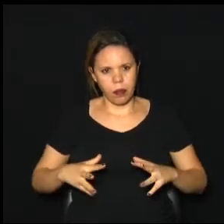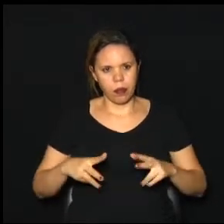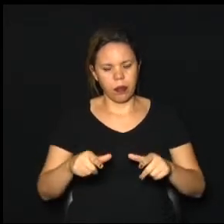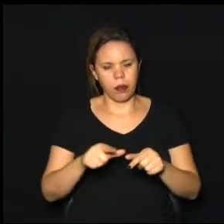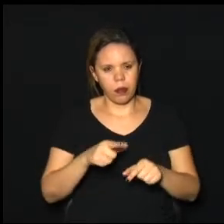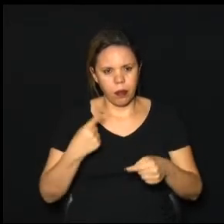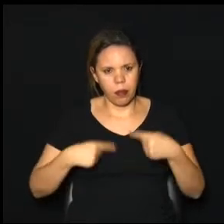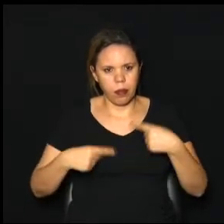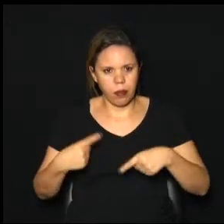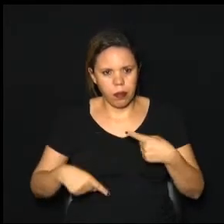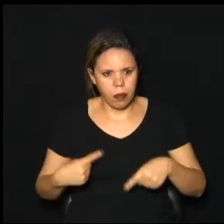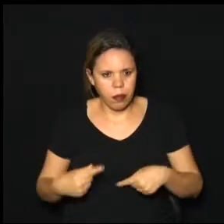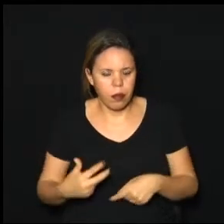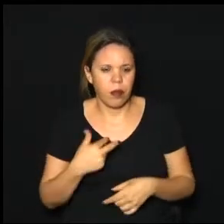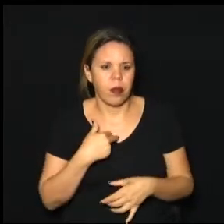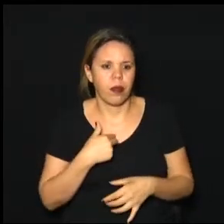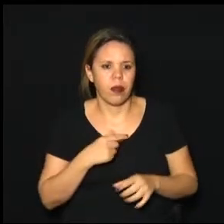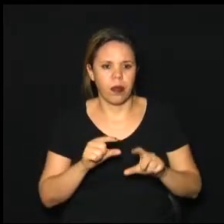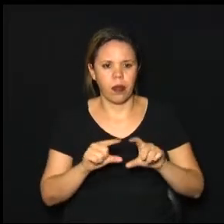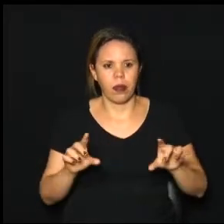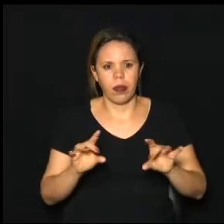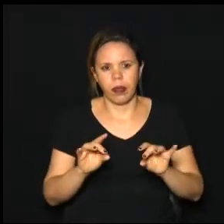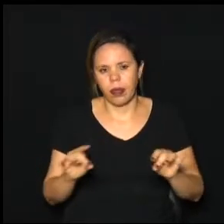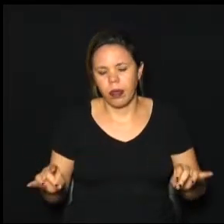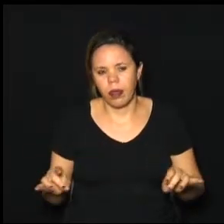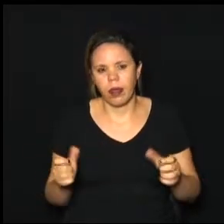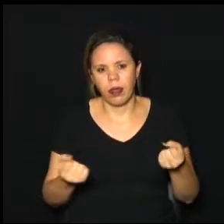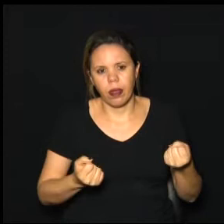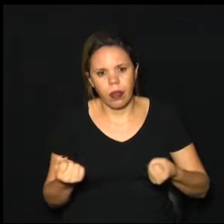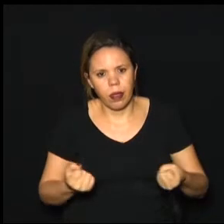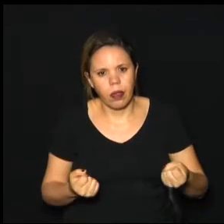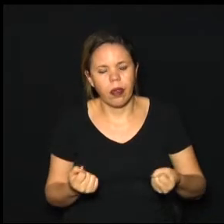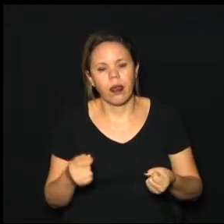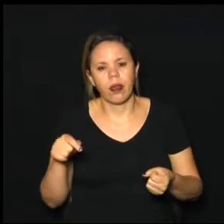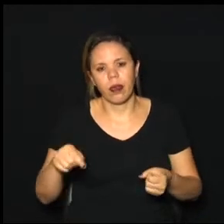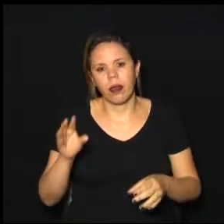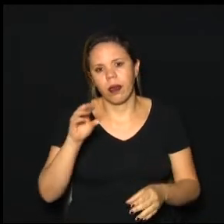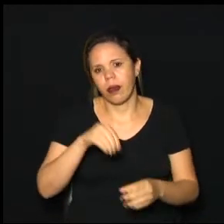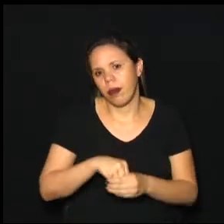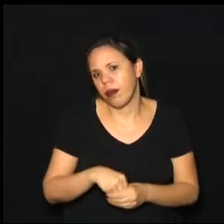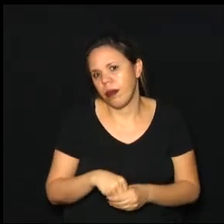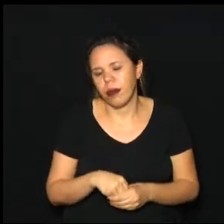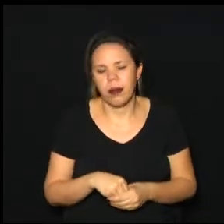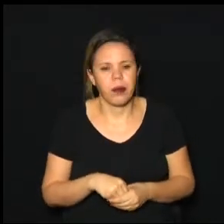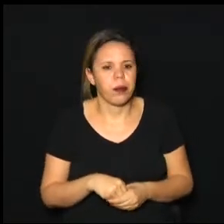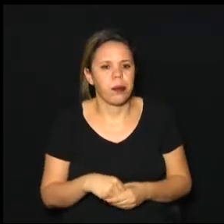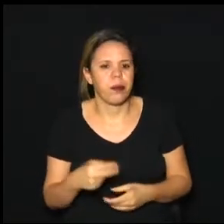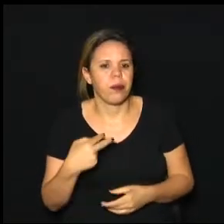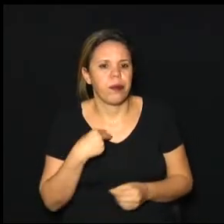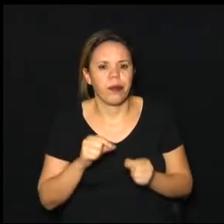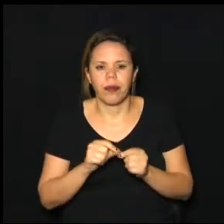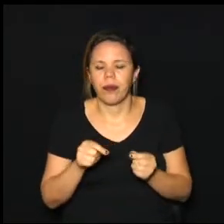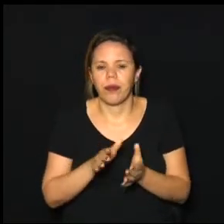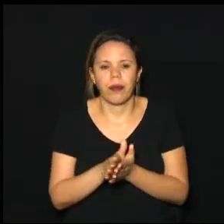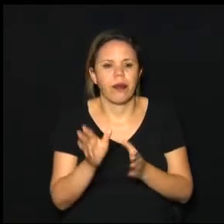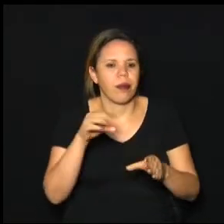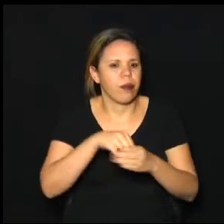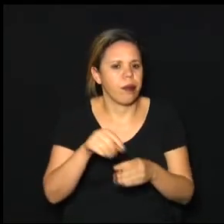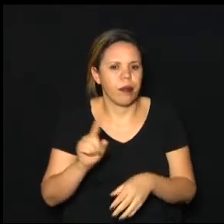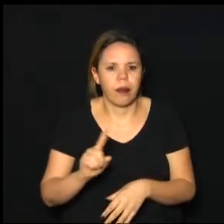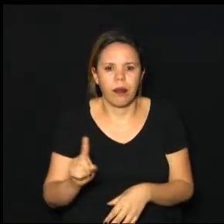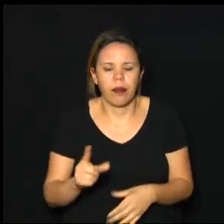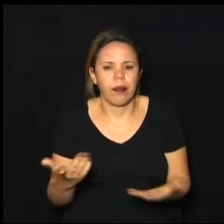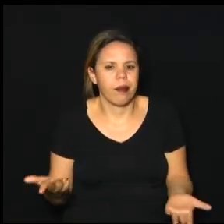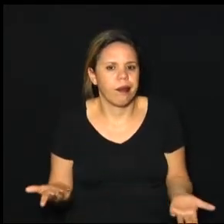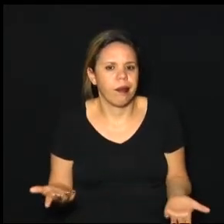uma discussão, não pode pôr adesivo no carro, porque quem põe o carro aqui dentro não pode fazer propaganda aqui dentro.